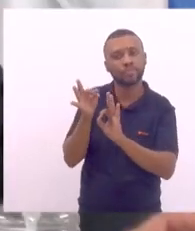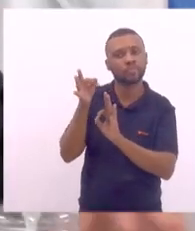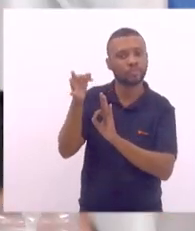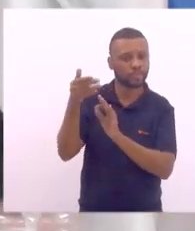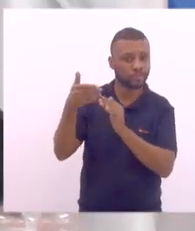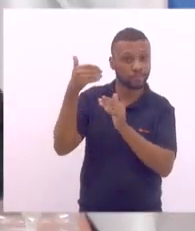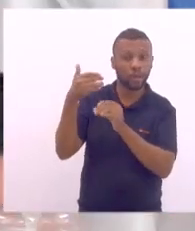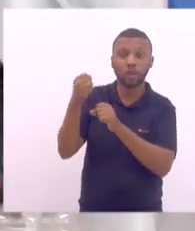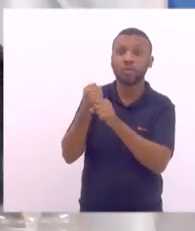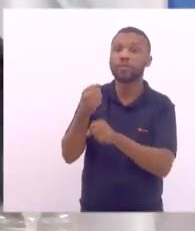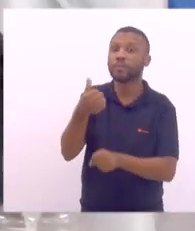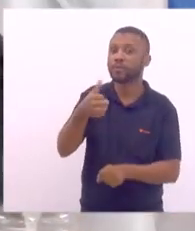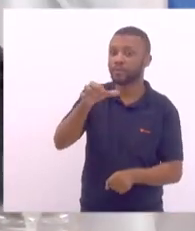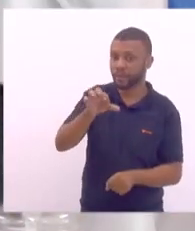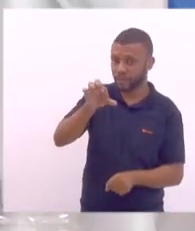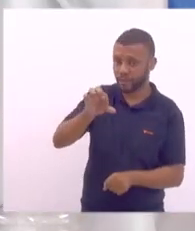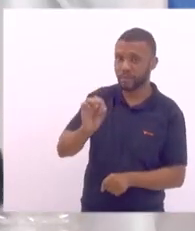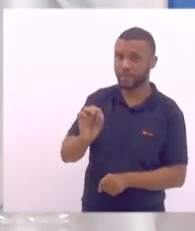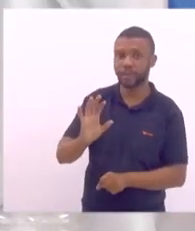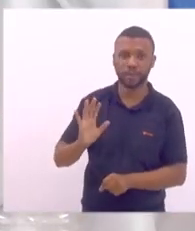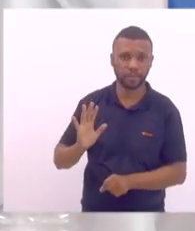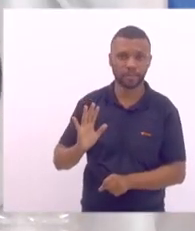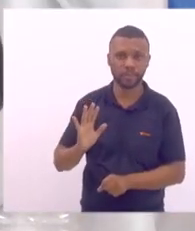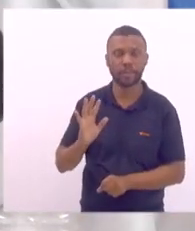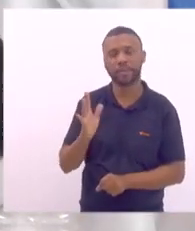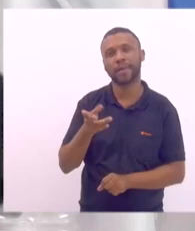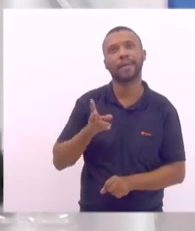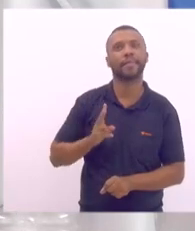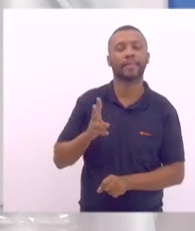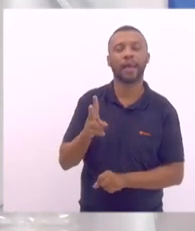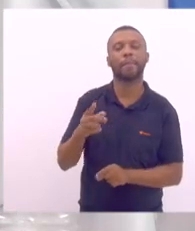de 90. E sempre esbarra...